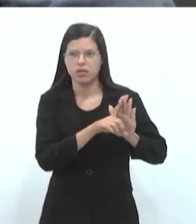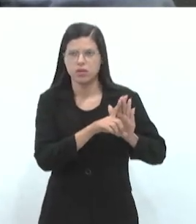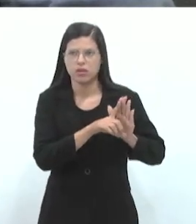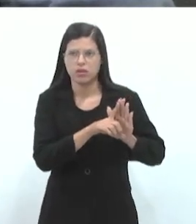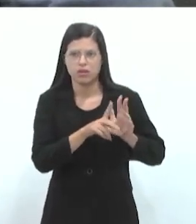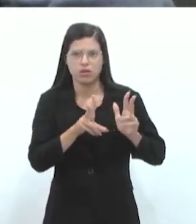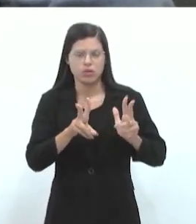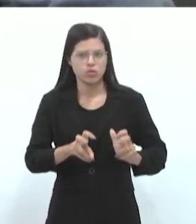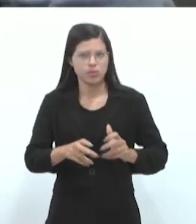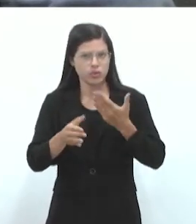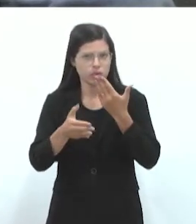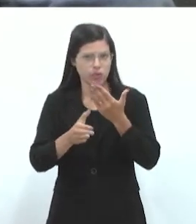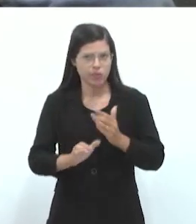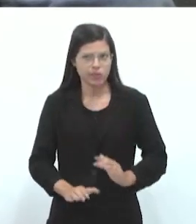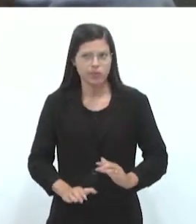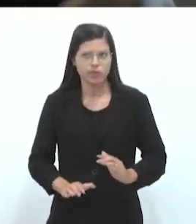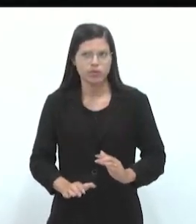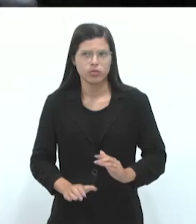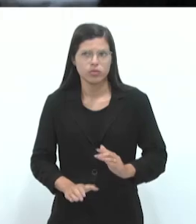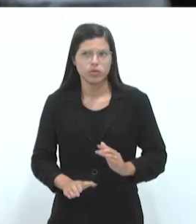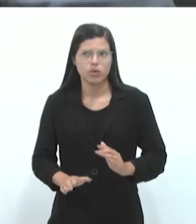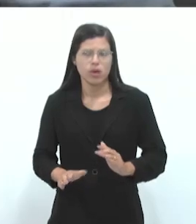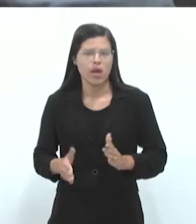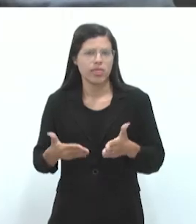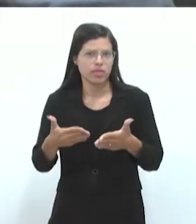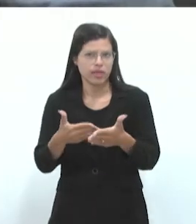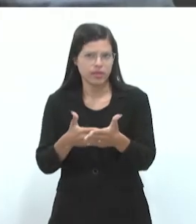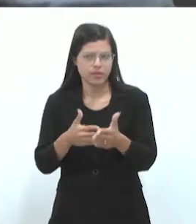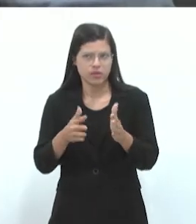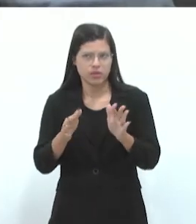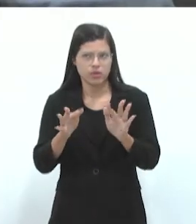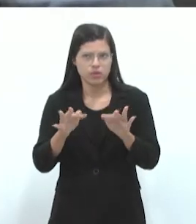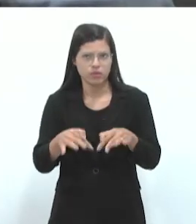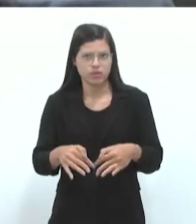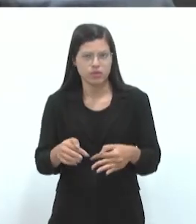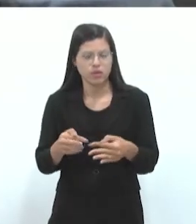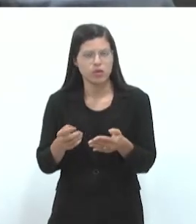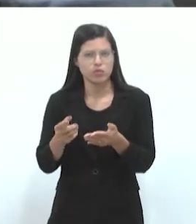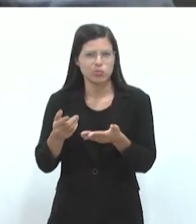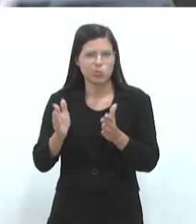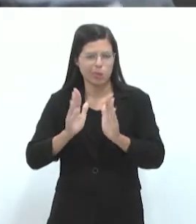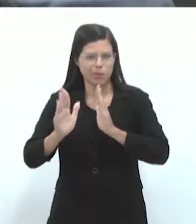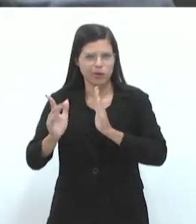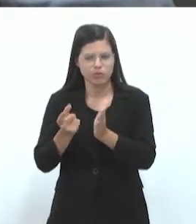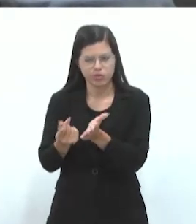de concurso é válido até o término do regime de recuperação fiscal.